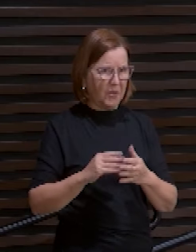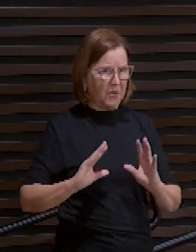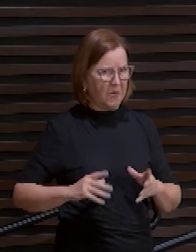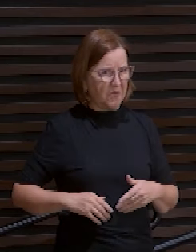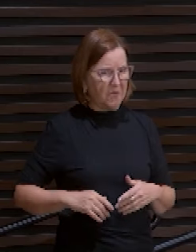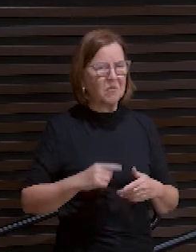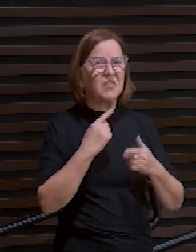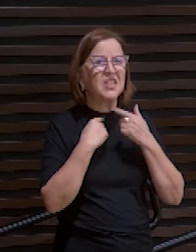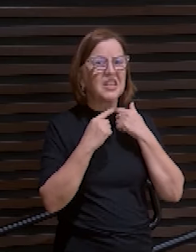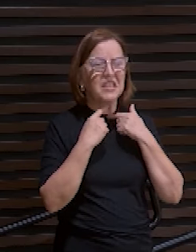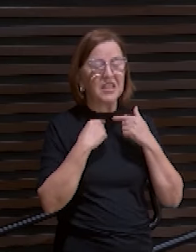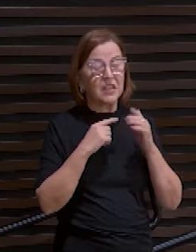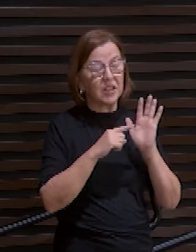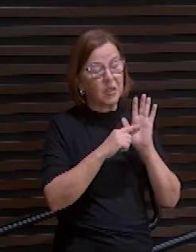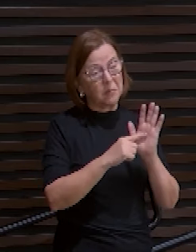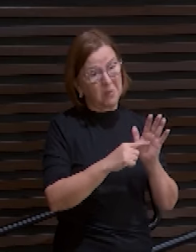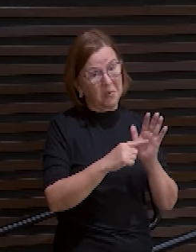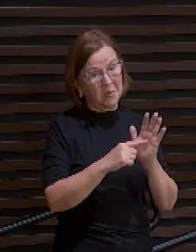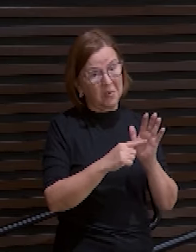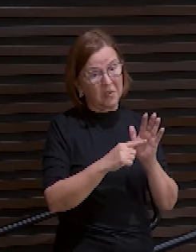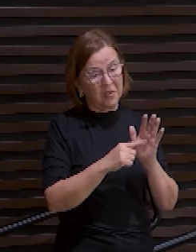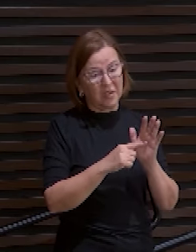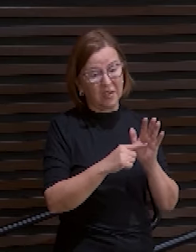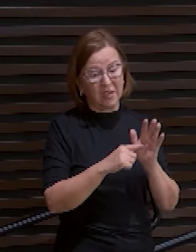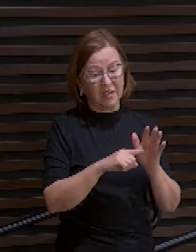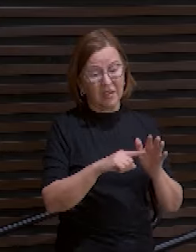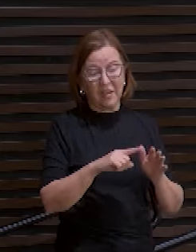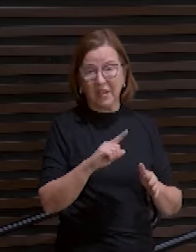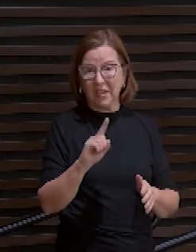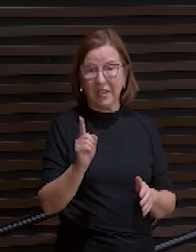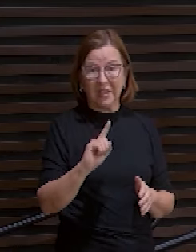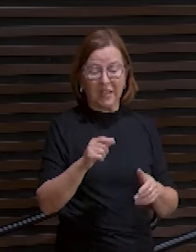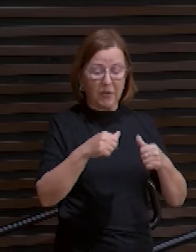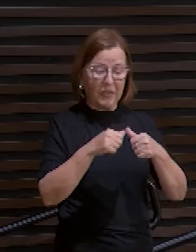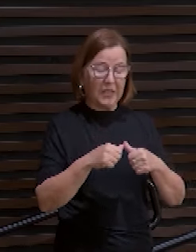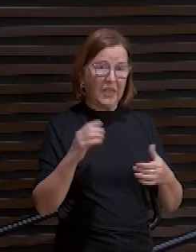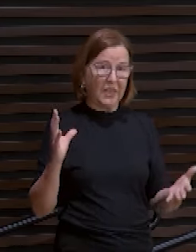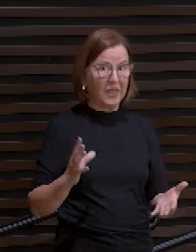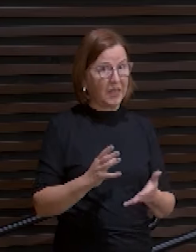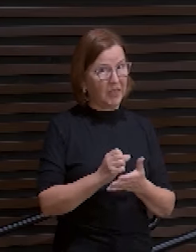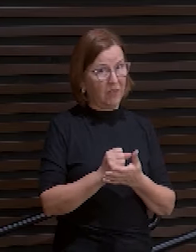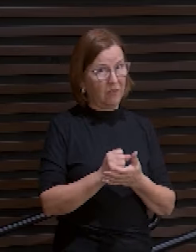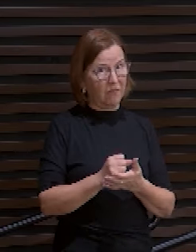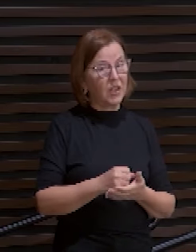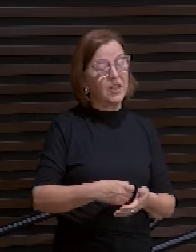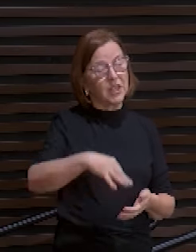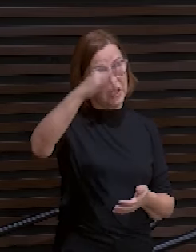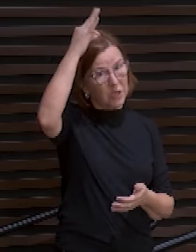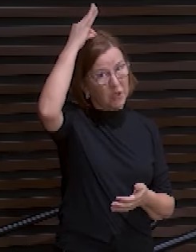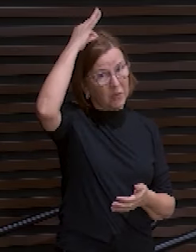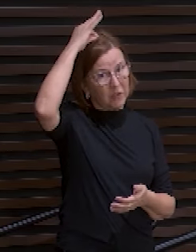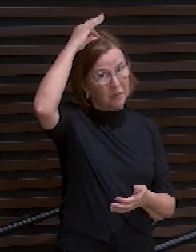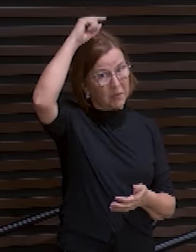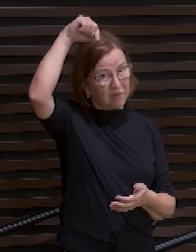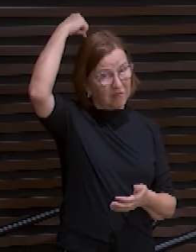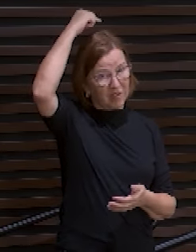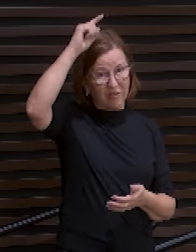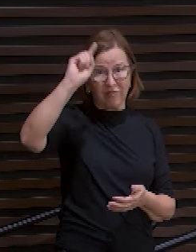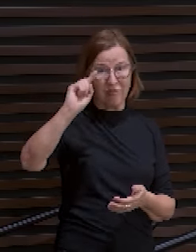redimiu e que o Espírito não o vivificou então aqui nós precisamos ter bem